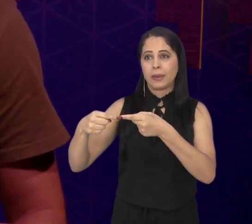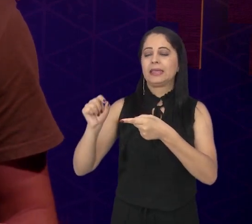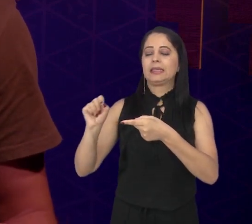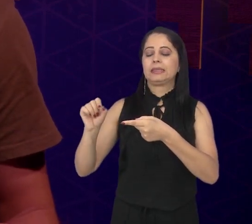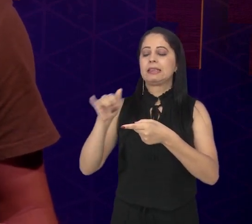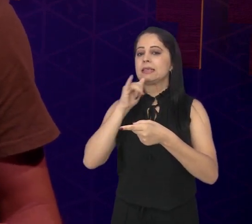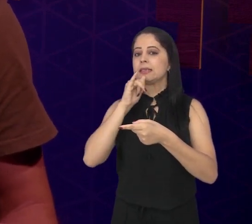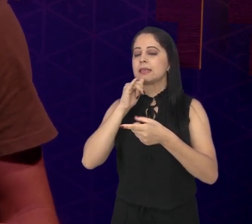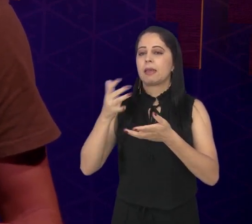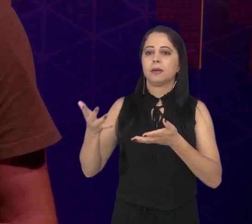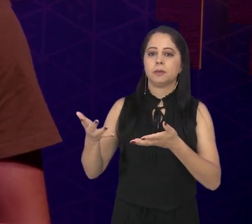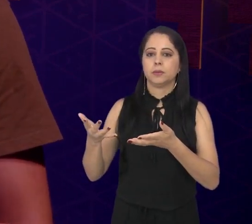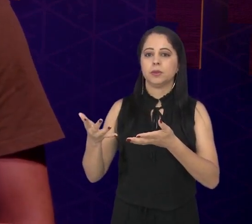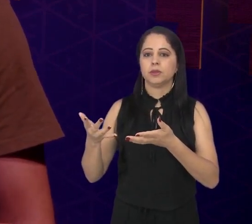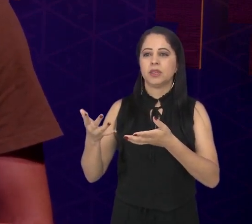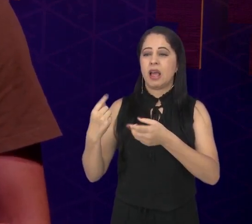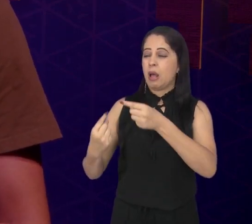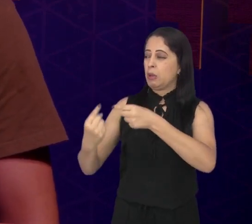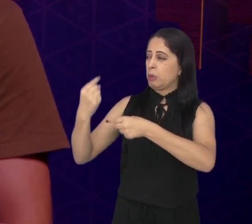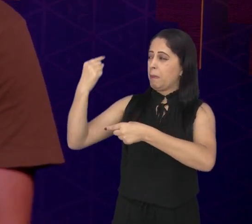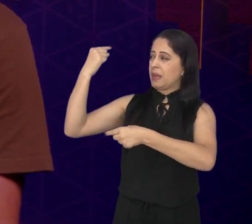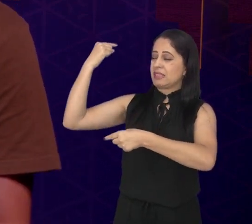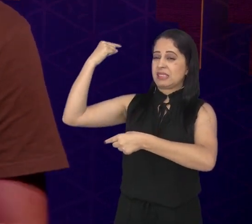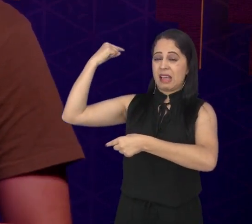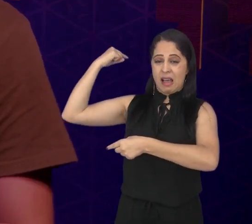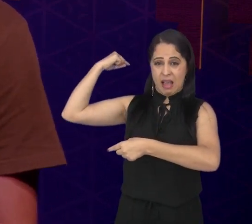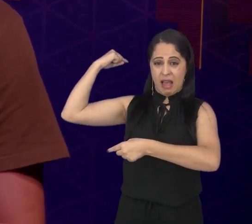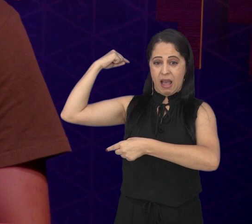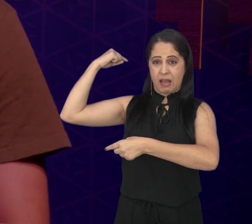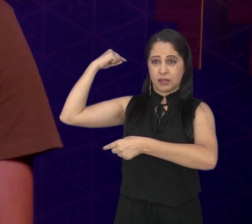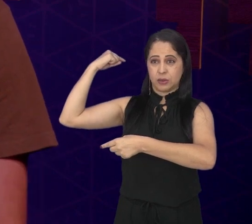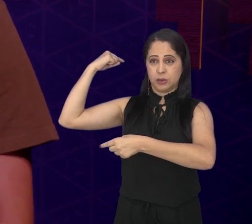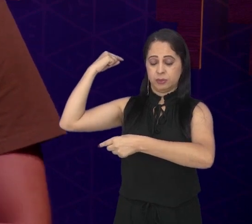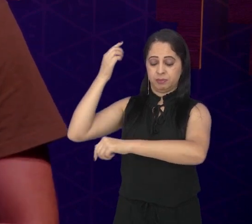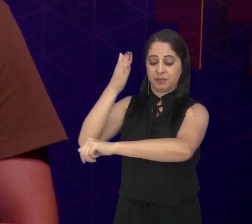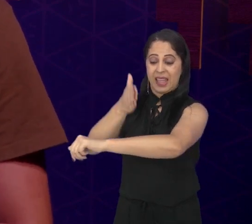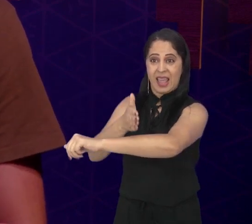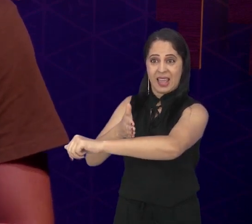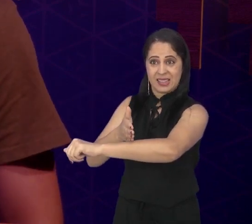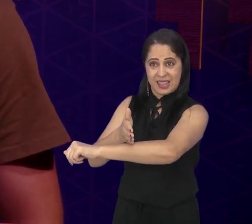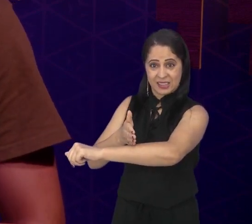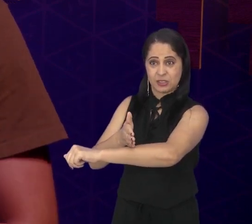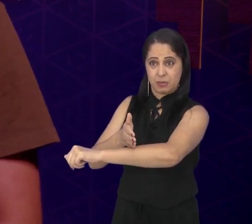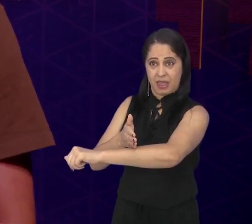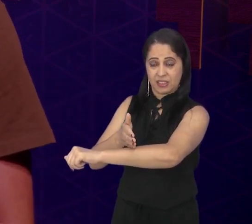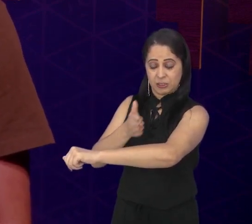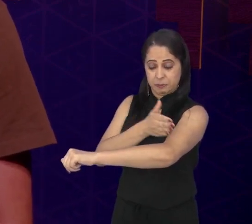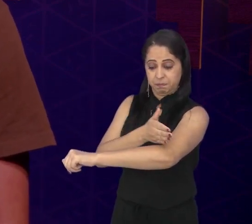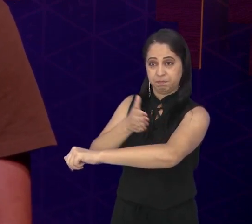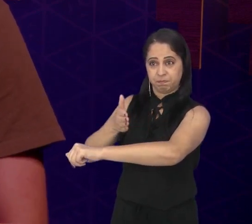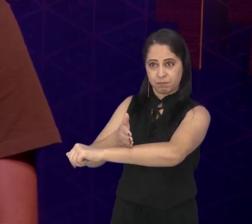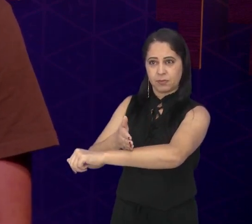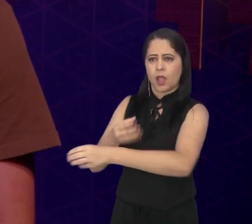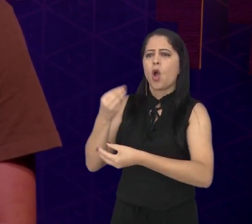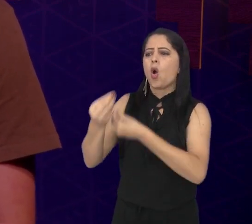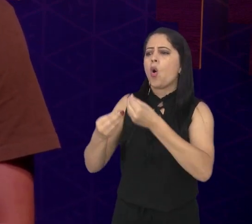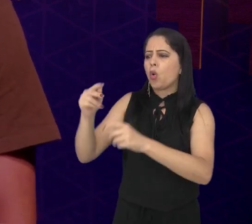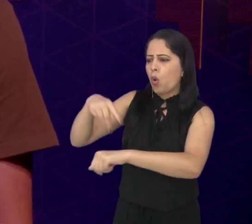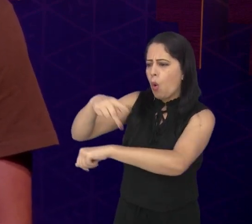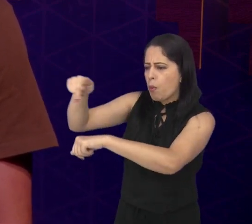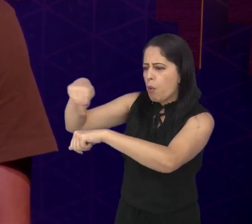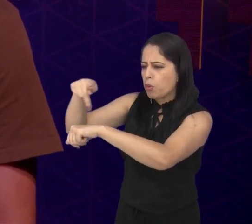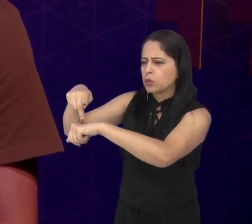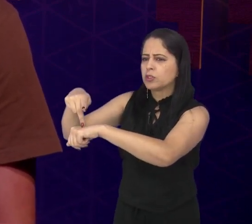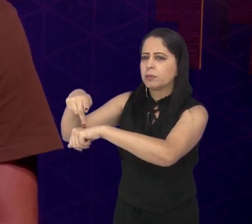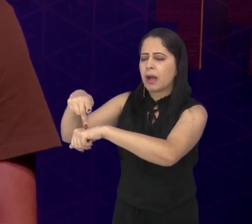né? Quando a gente pega lá antigamente mesmo, na Idade Média, qual que era a